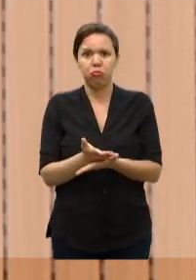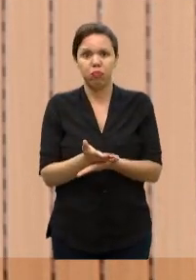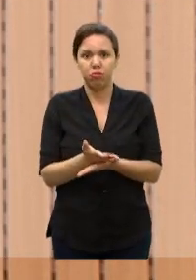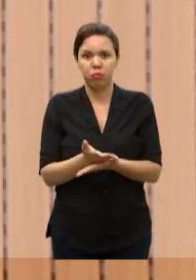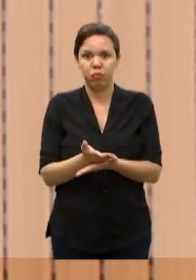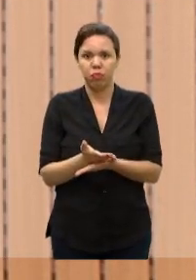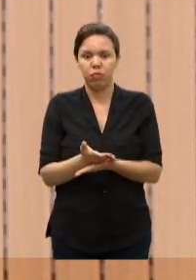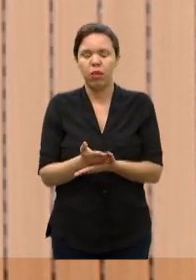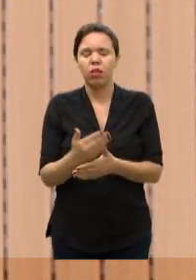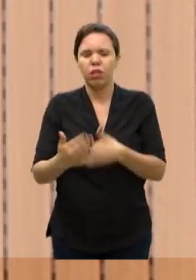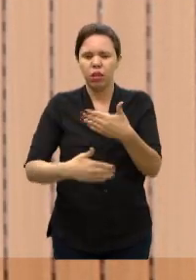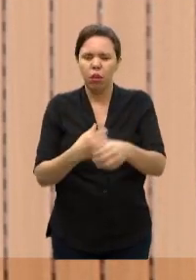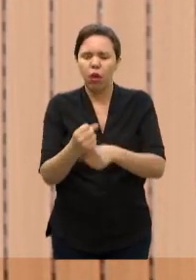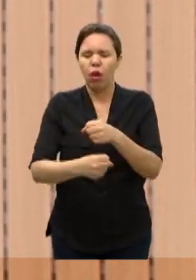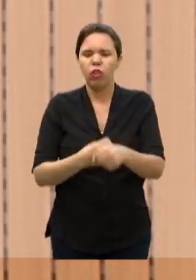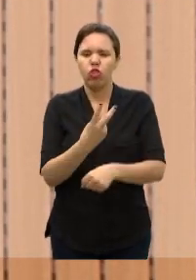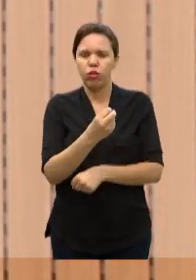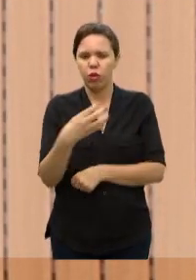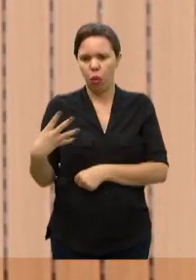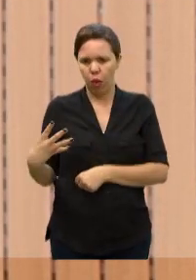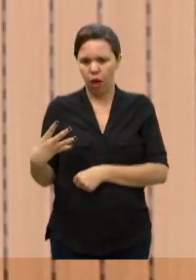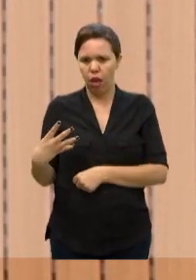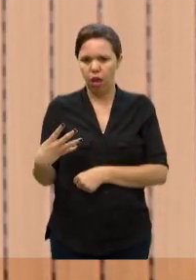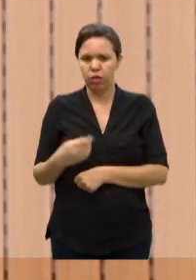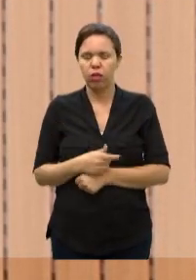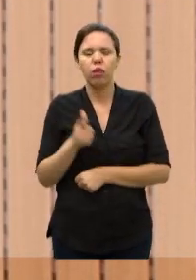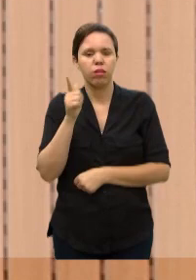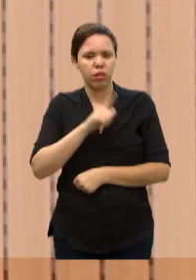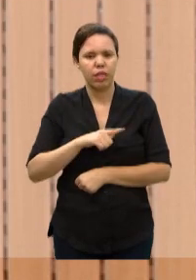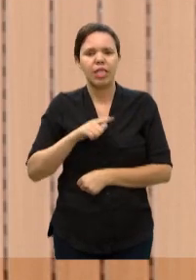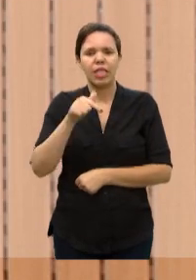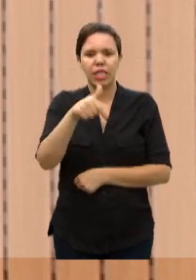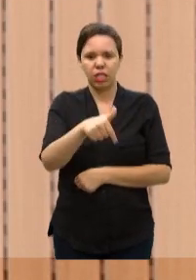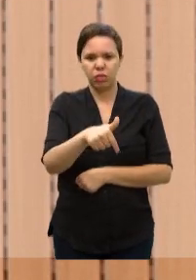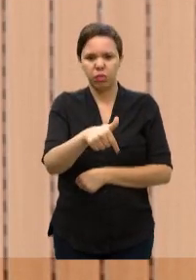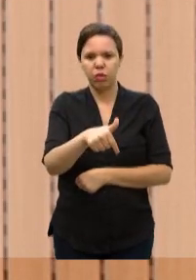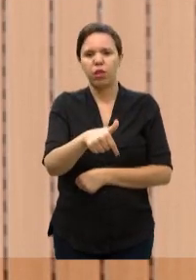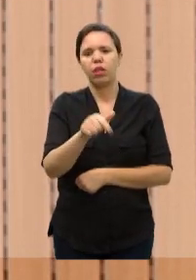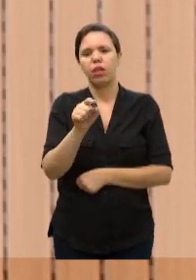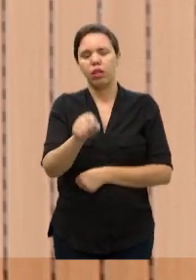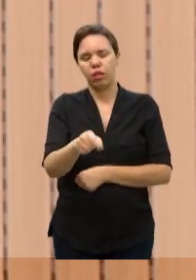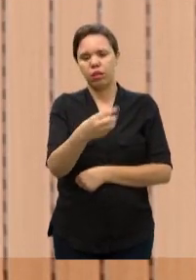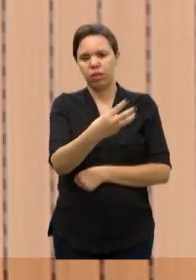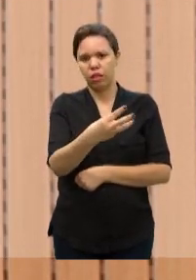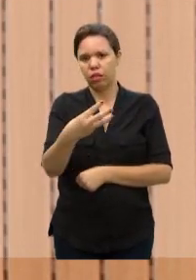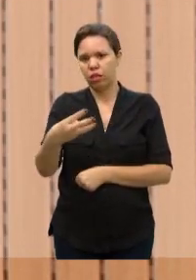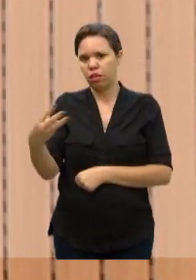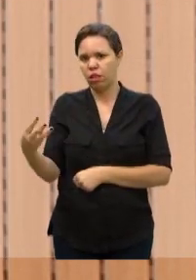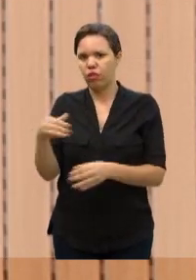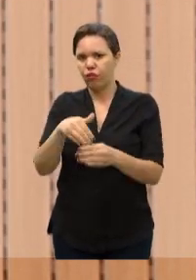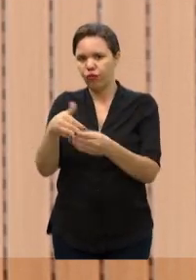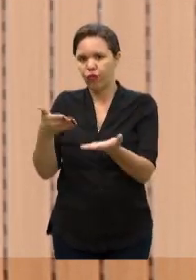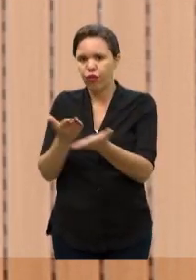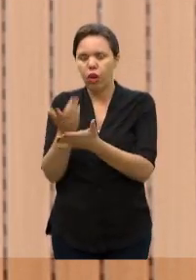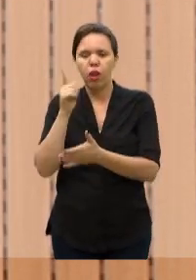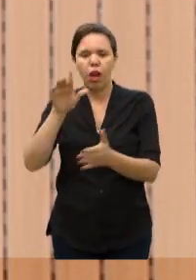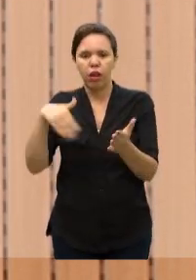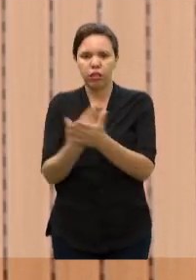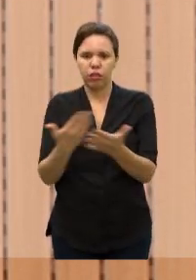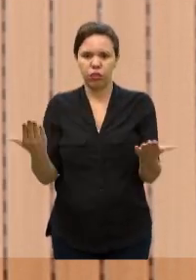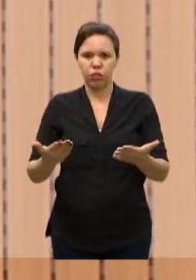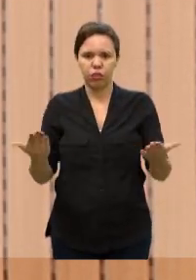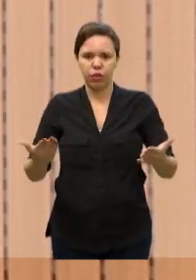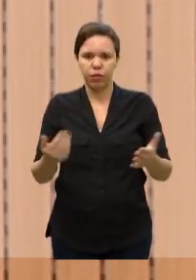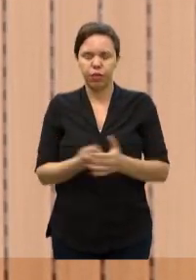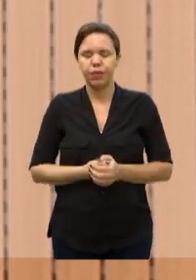E em 2004 eu obtive aí 7.333 votos e fui eleito pela primeira vez e estou até hoje.